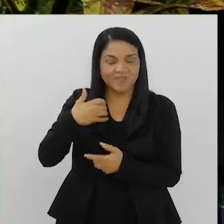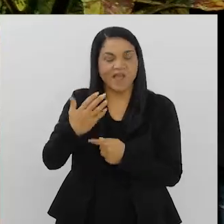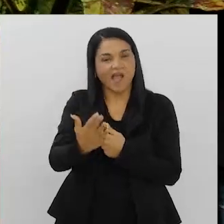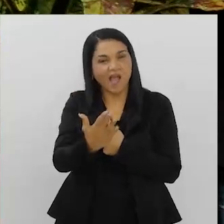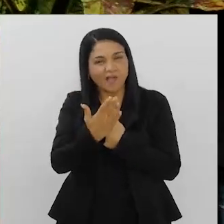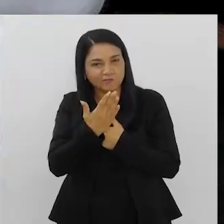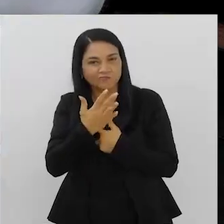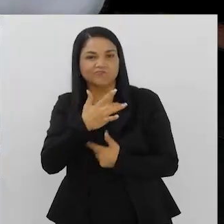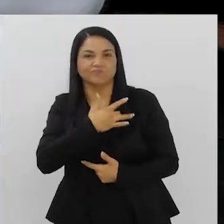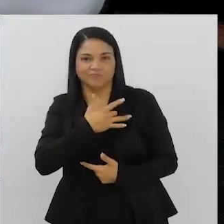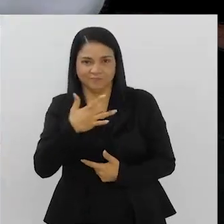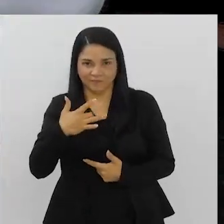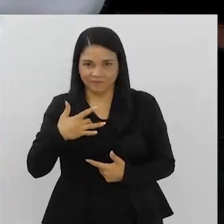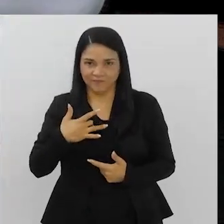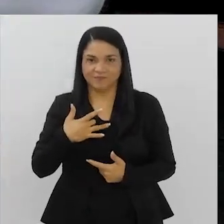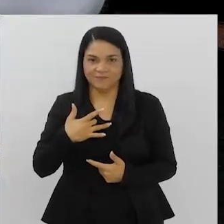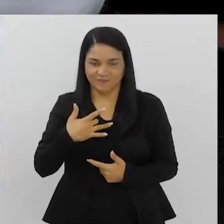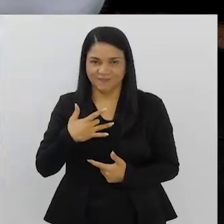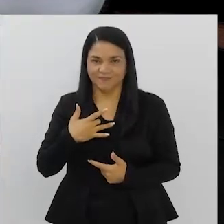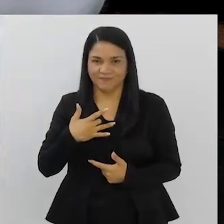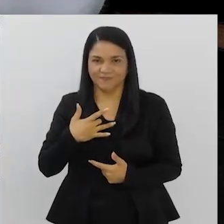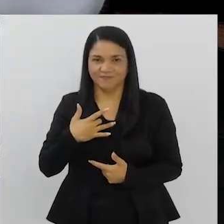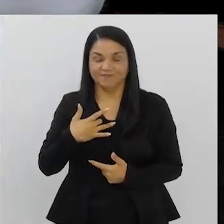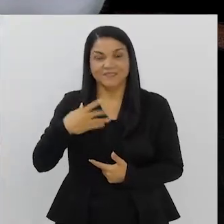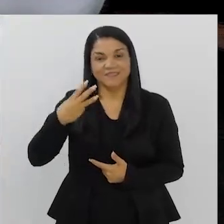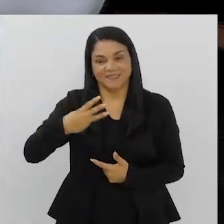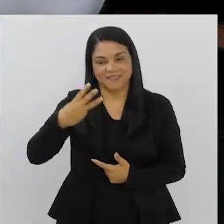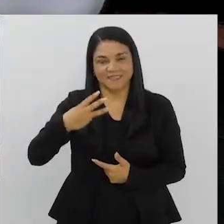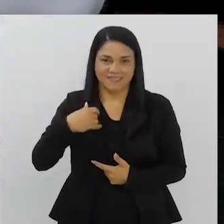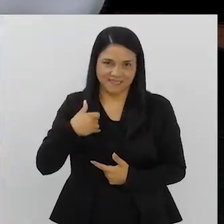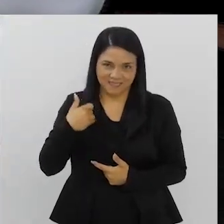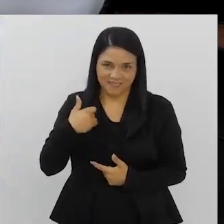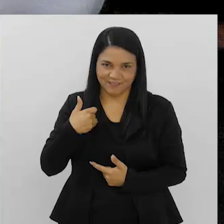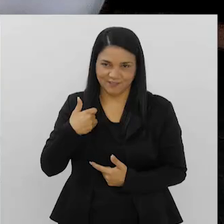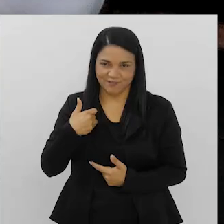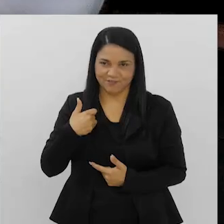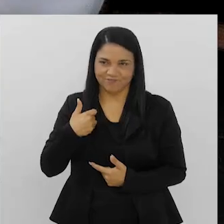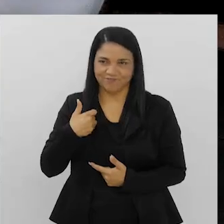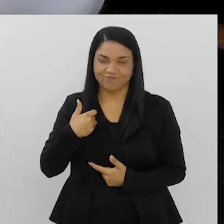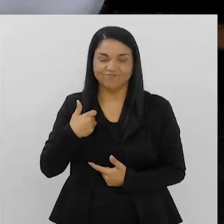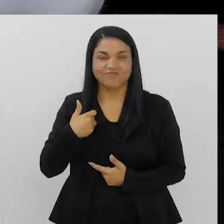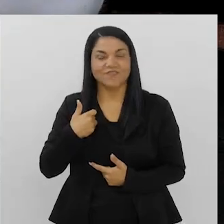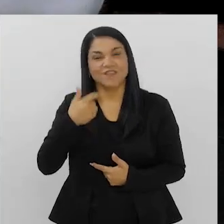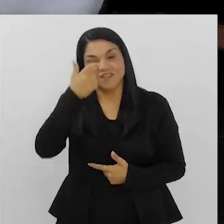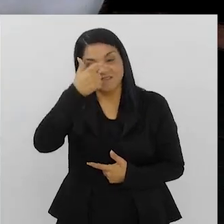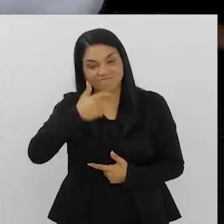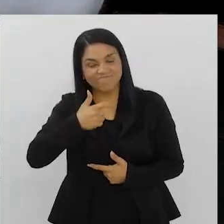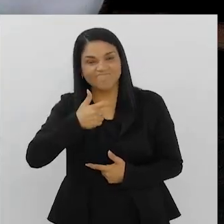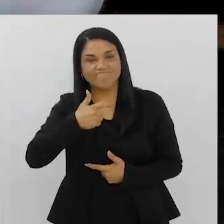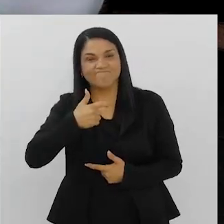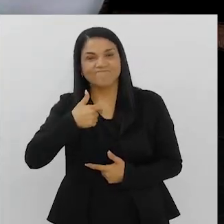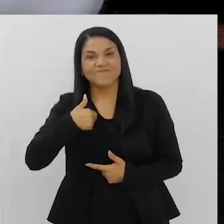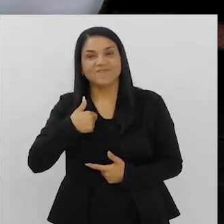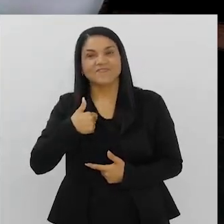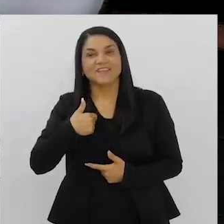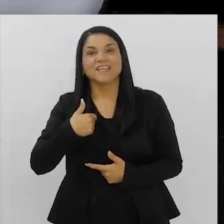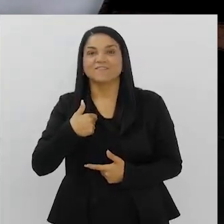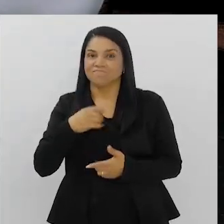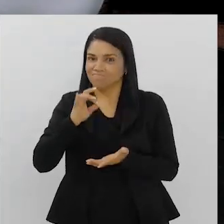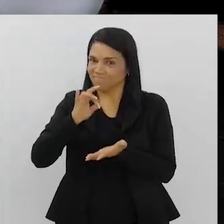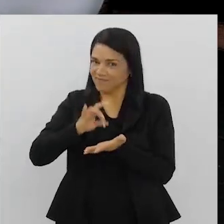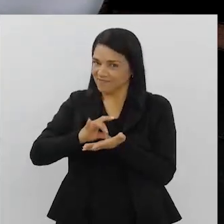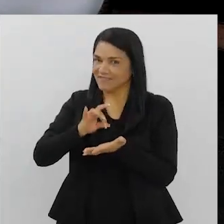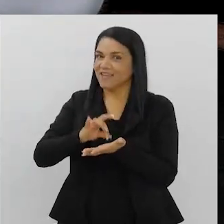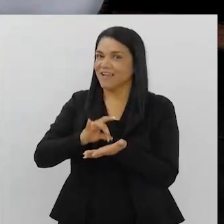vai contribuir com a saúde da pessoa que chega à terceira idade. Até porque é tão bom chegar na terceira idade, a alternativa é péssima,